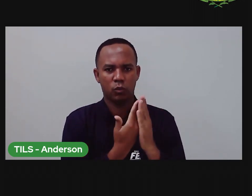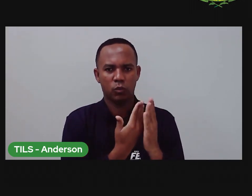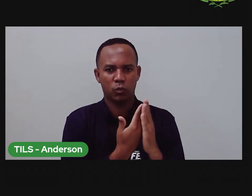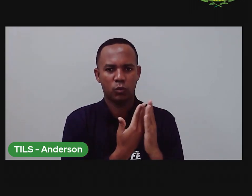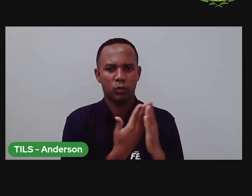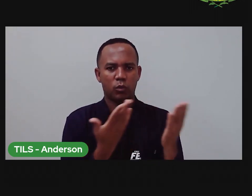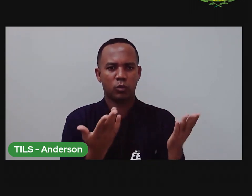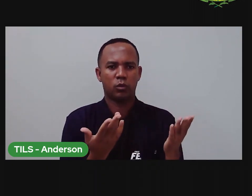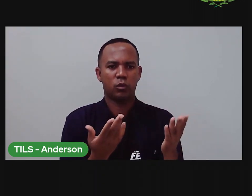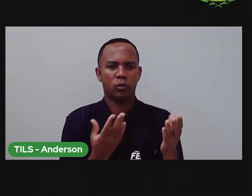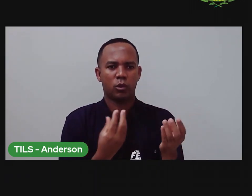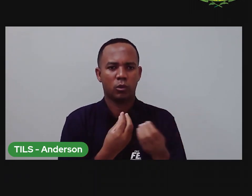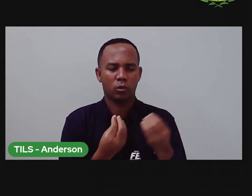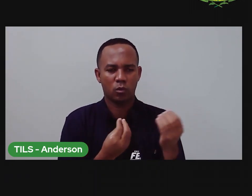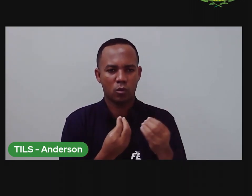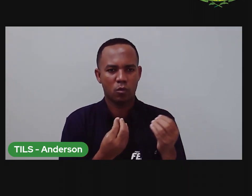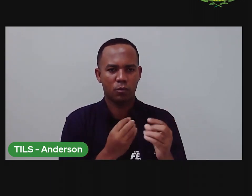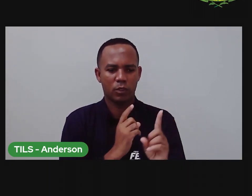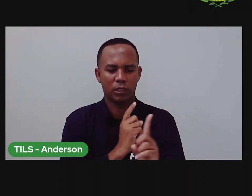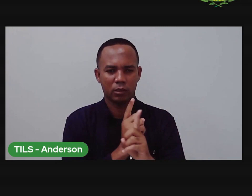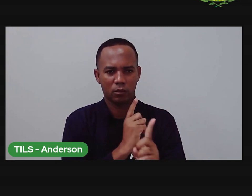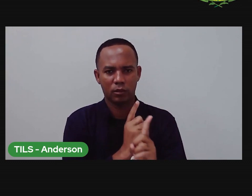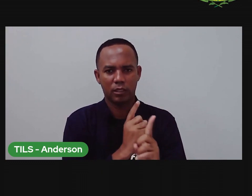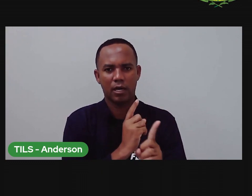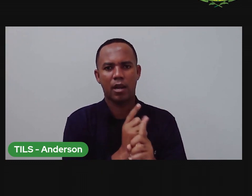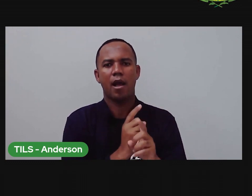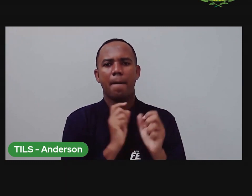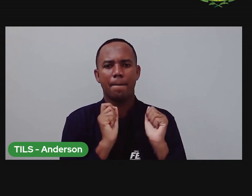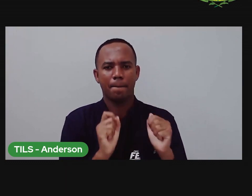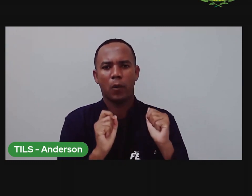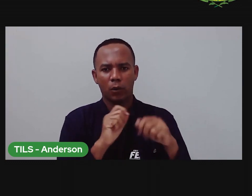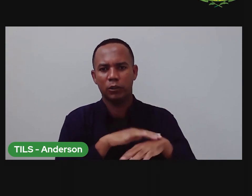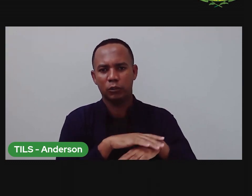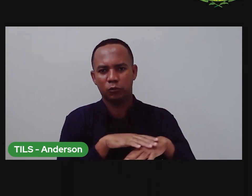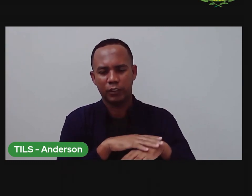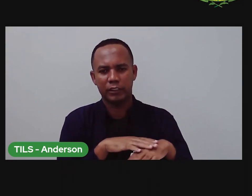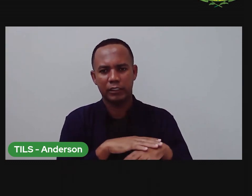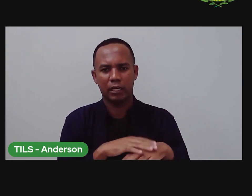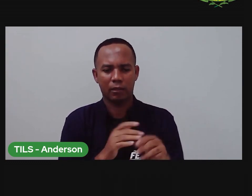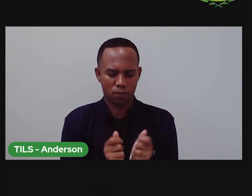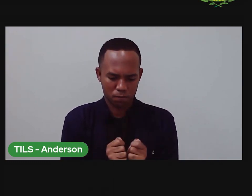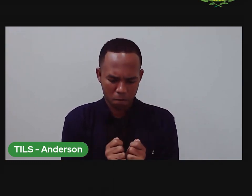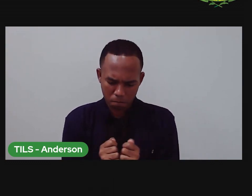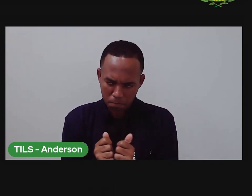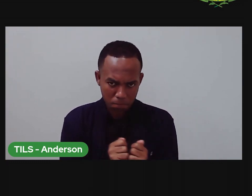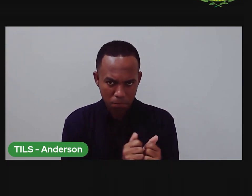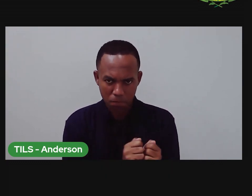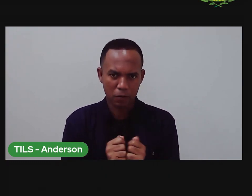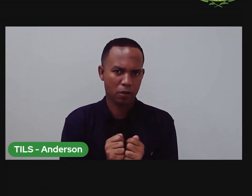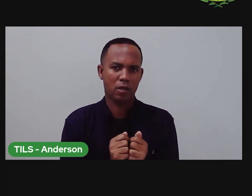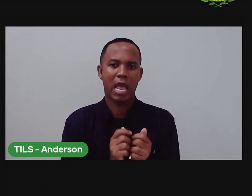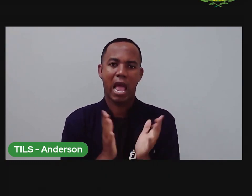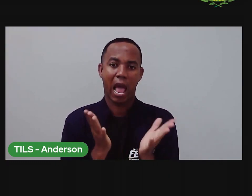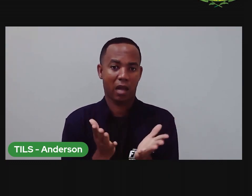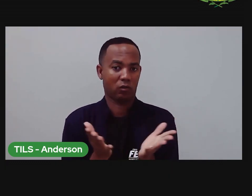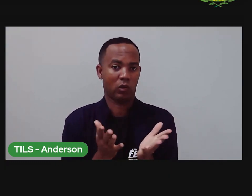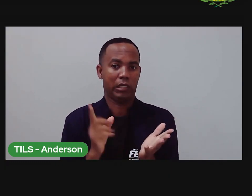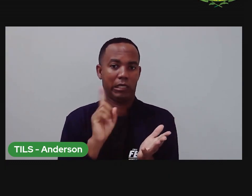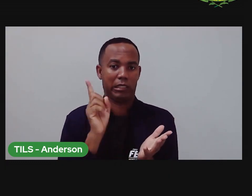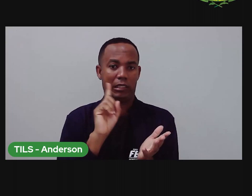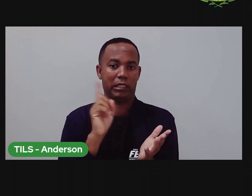tem grupo, ou quando vocês se encontrarem pessoalmente, vocês conversam sobre videogame, aí vocês brincam, mas aqui agora é assunto